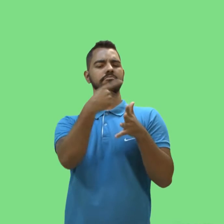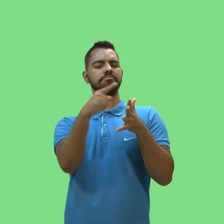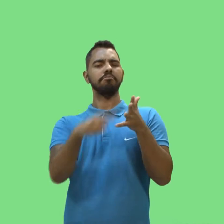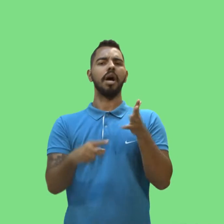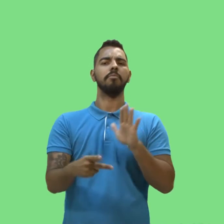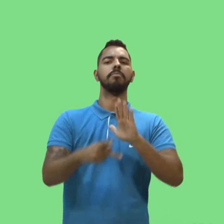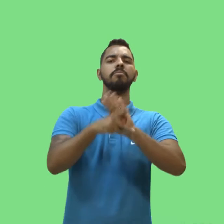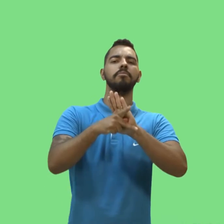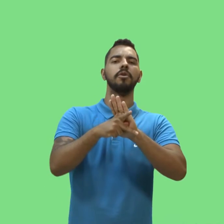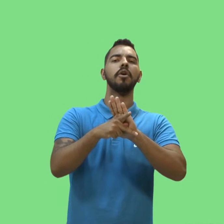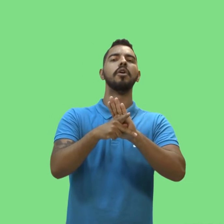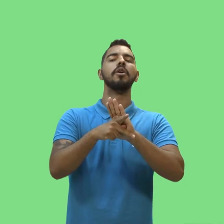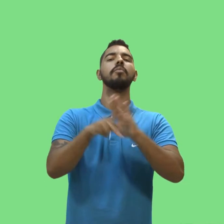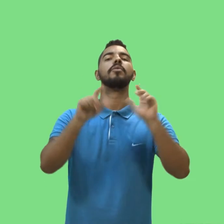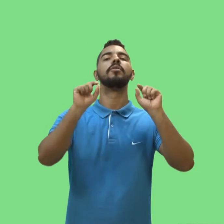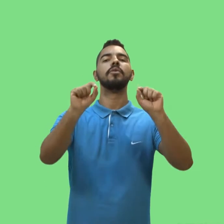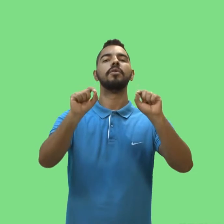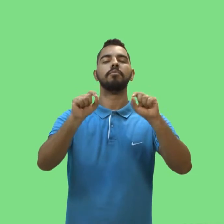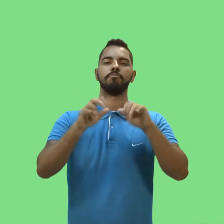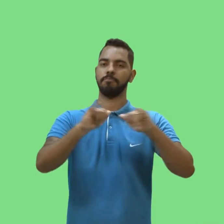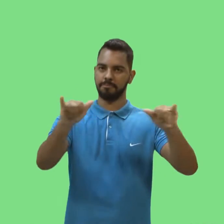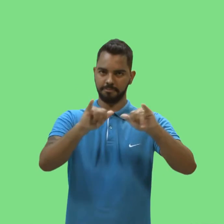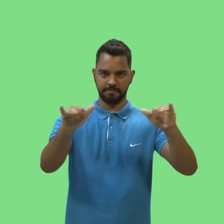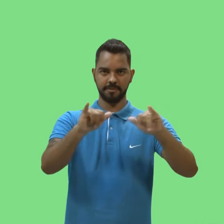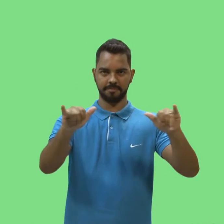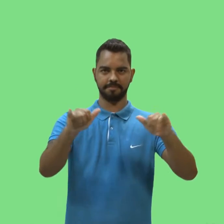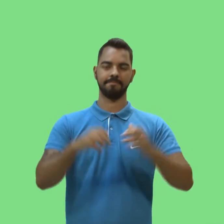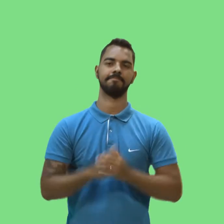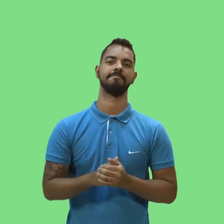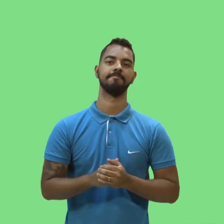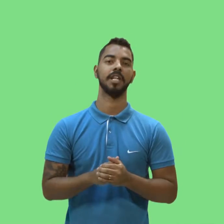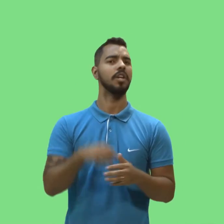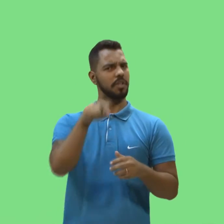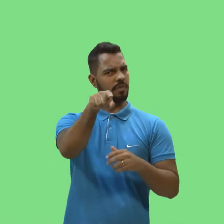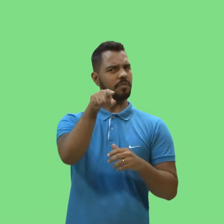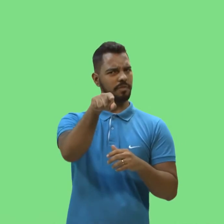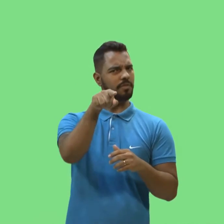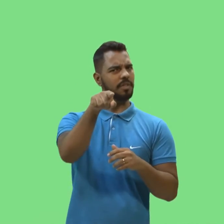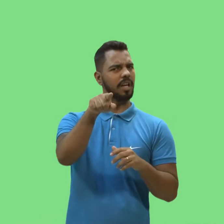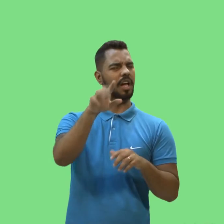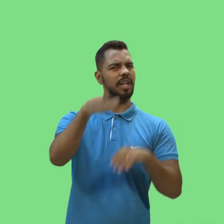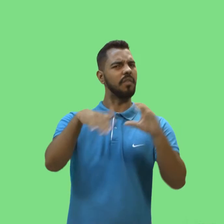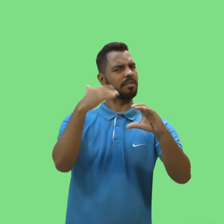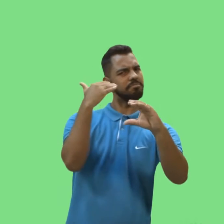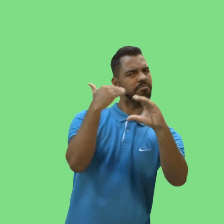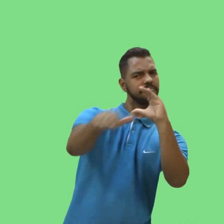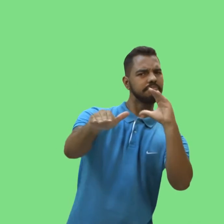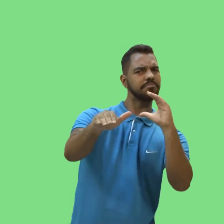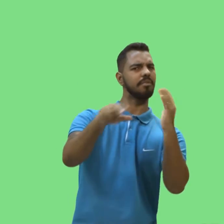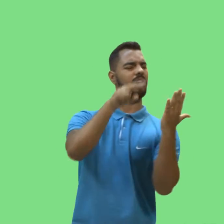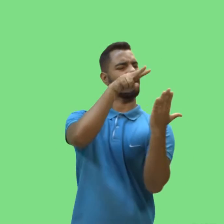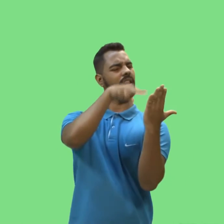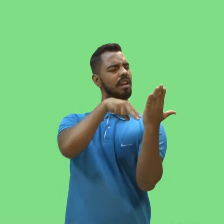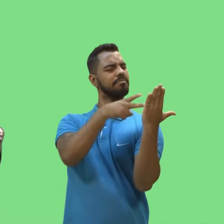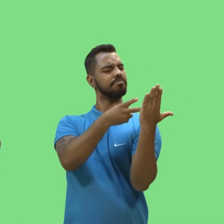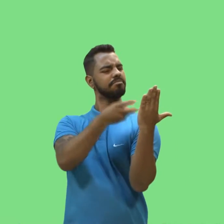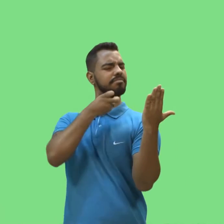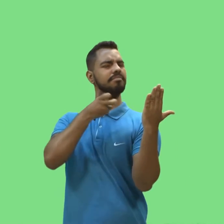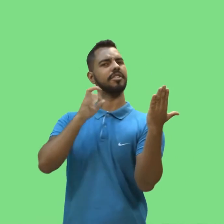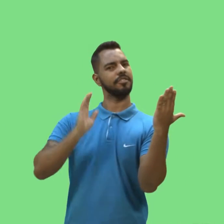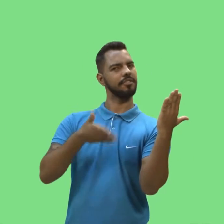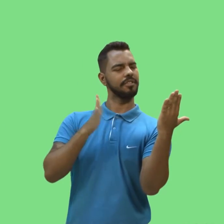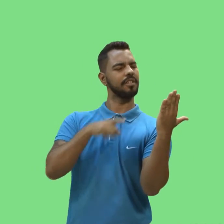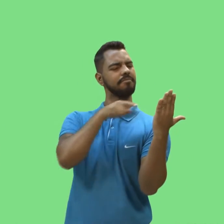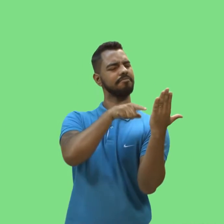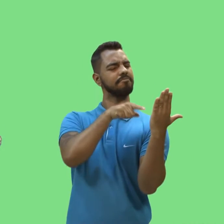uma correspondência cujo destinatário era totalmente desconhecido, mas ao abrir o envelope, a incógnita some